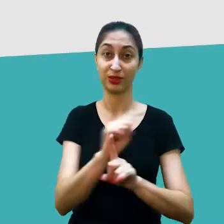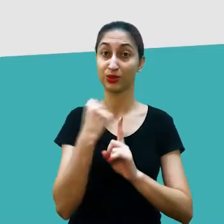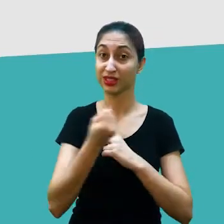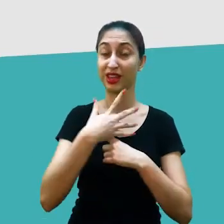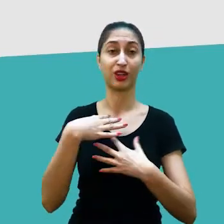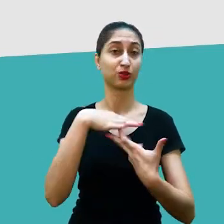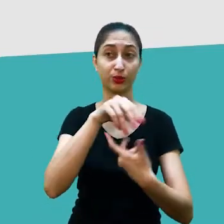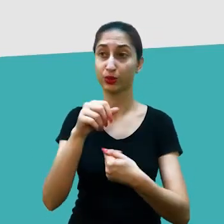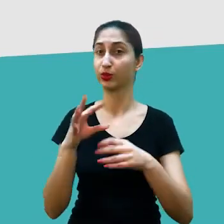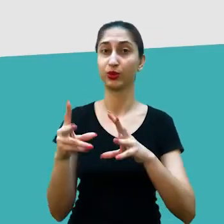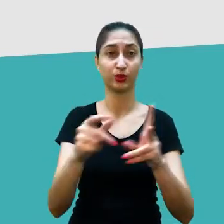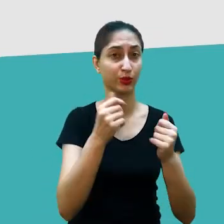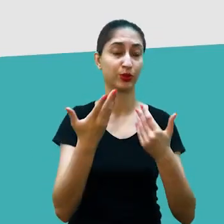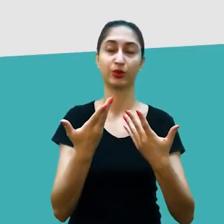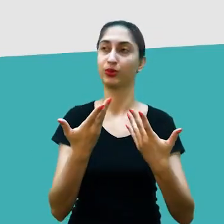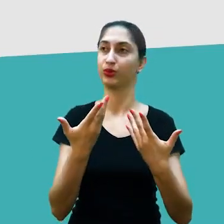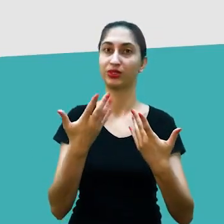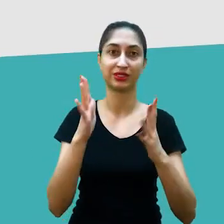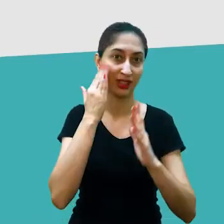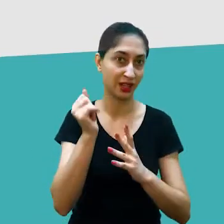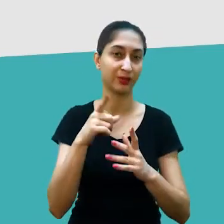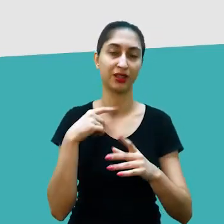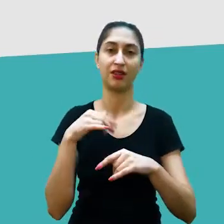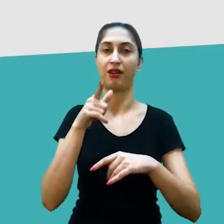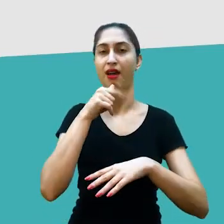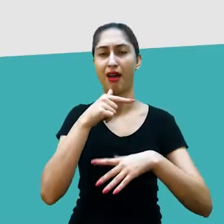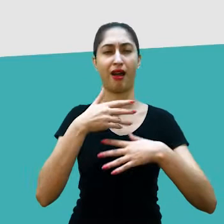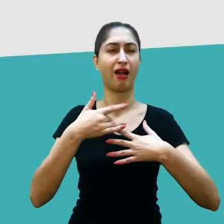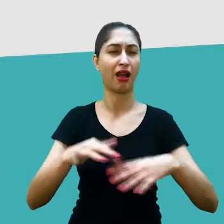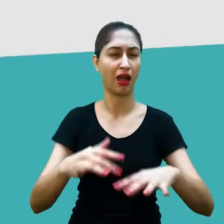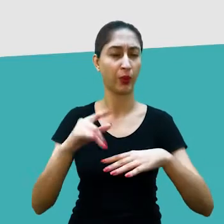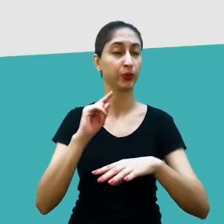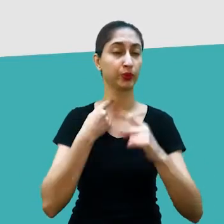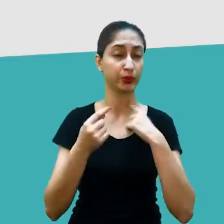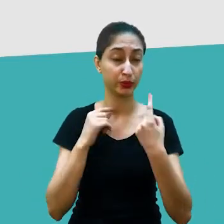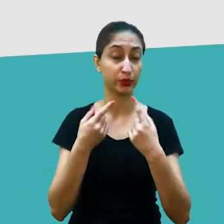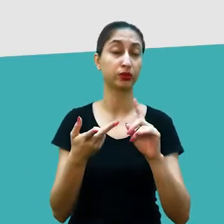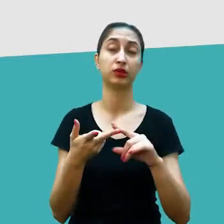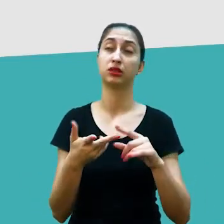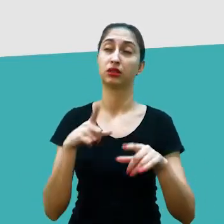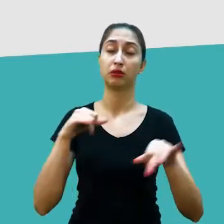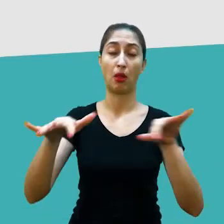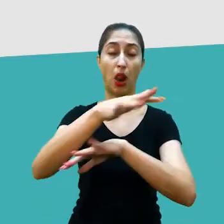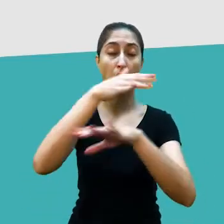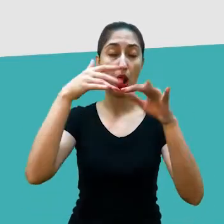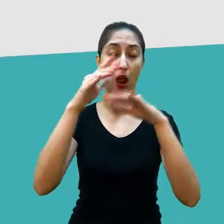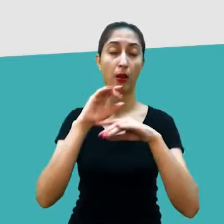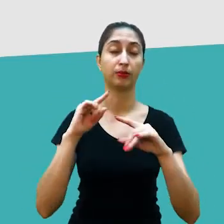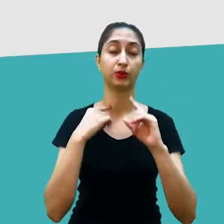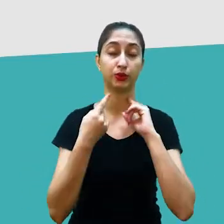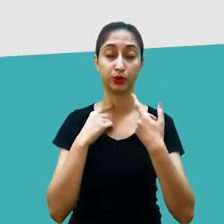aí alertas sobre crise climática, poluição das águas, e a moda tem um papel importante para ajudar a reverter toda